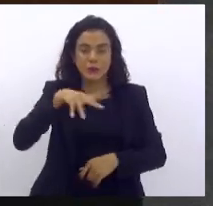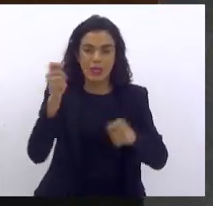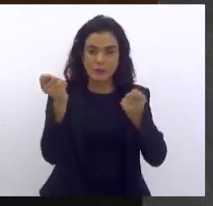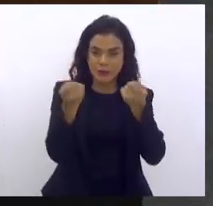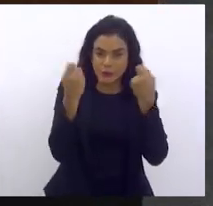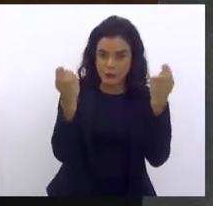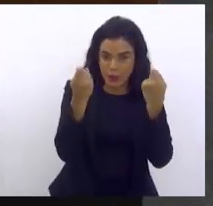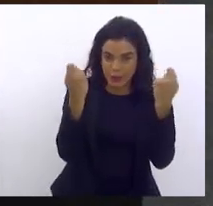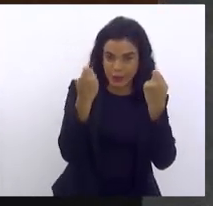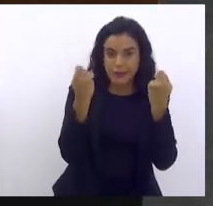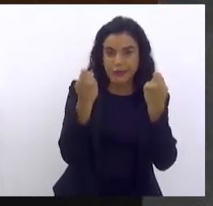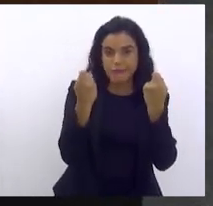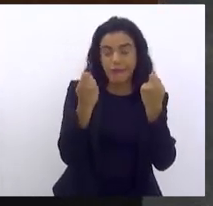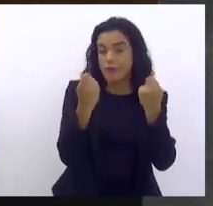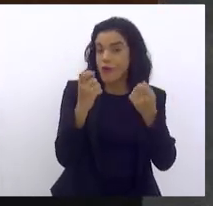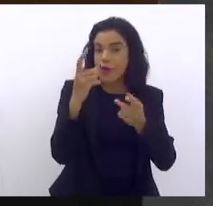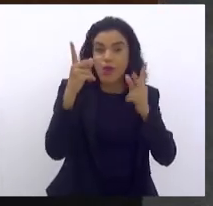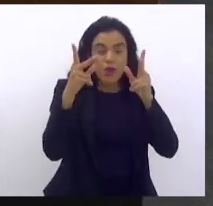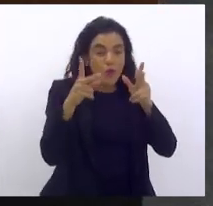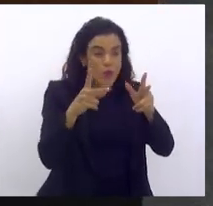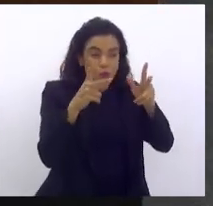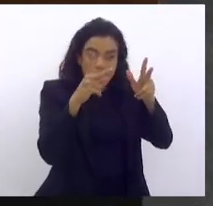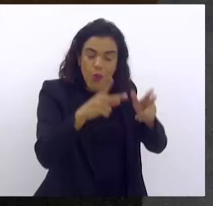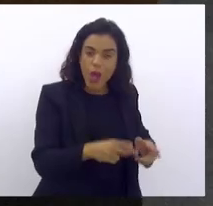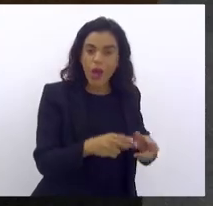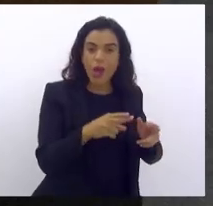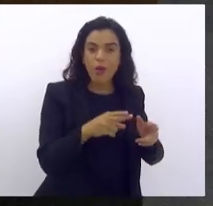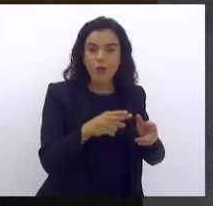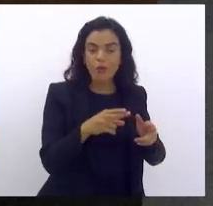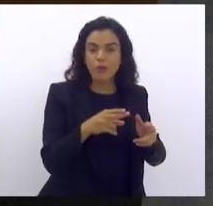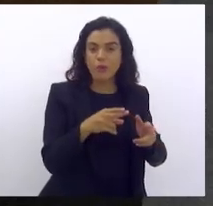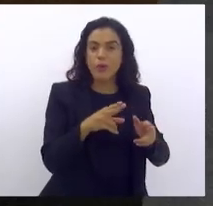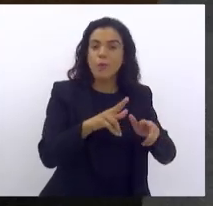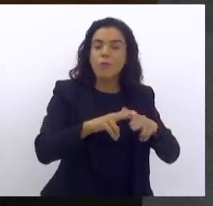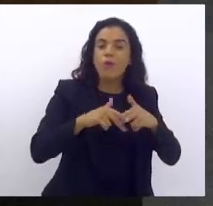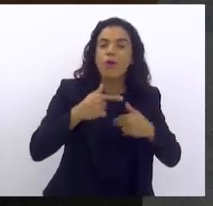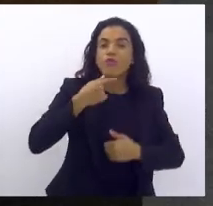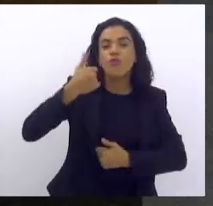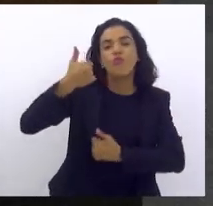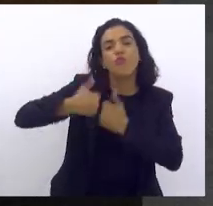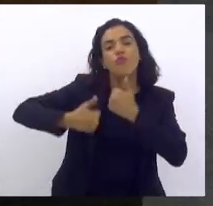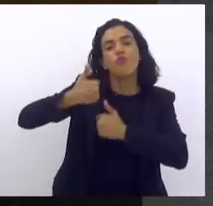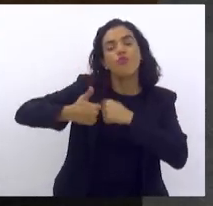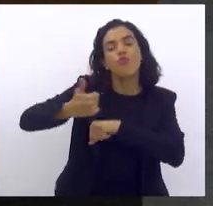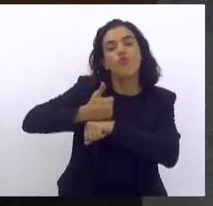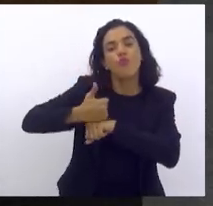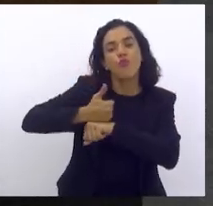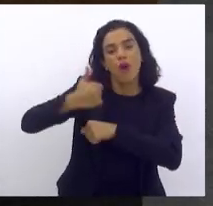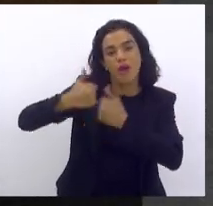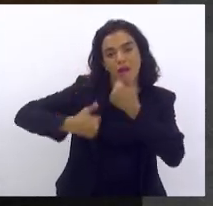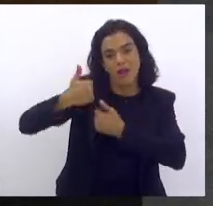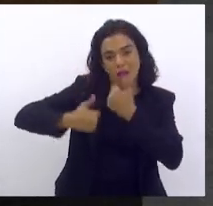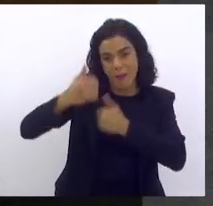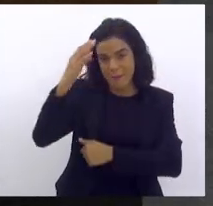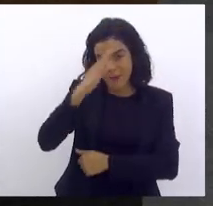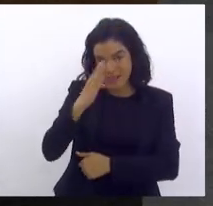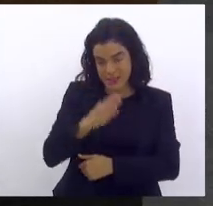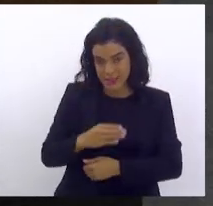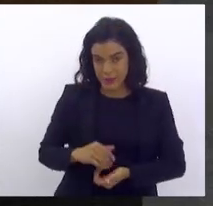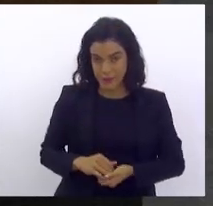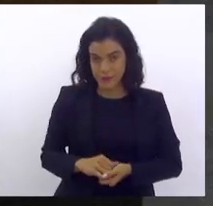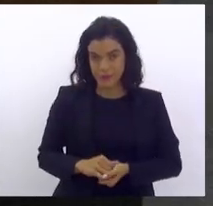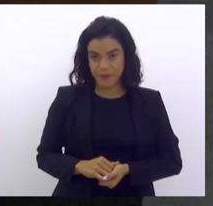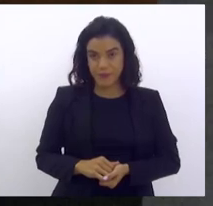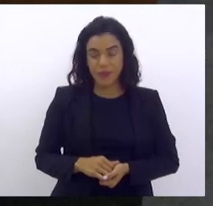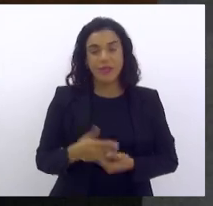boate, que foi exatamente por um jogador de futebol brasileiro. Então, a gente olhar